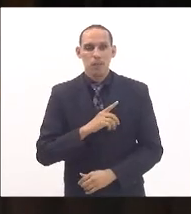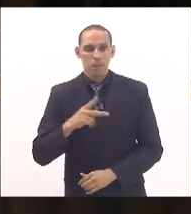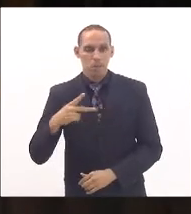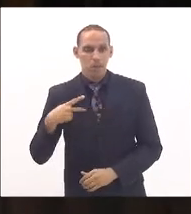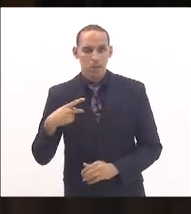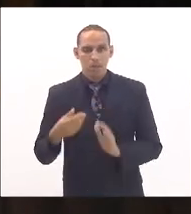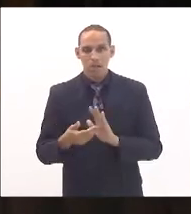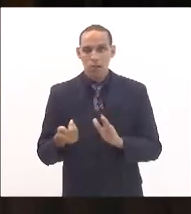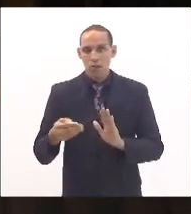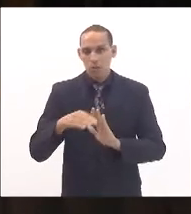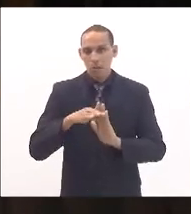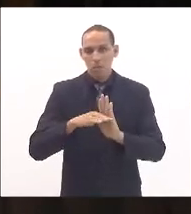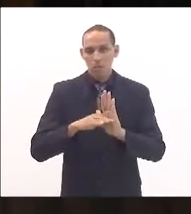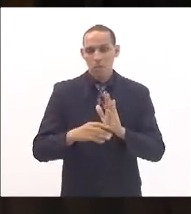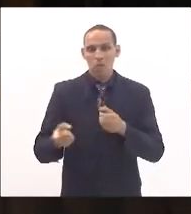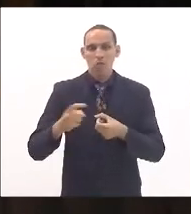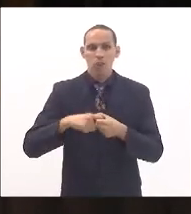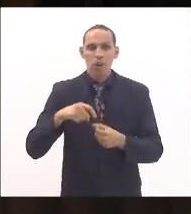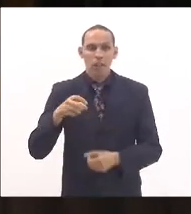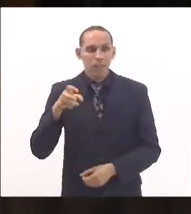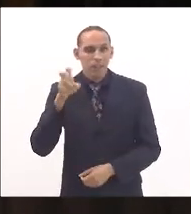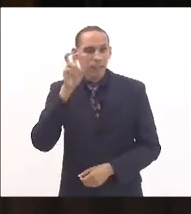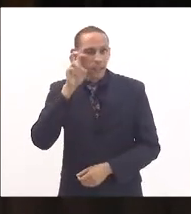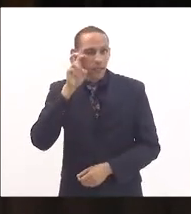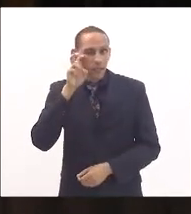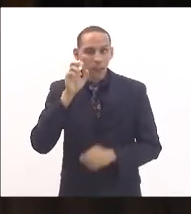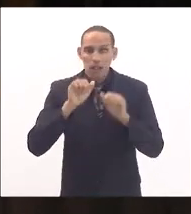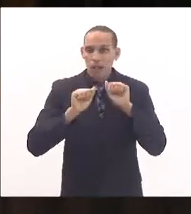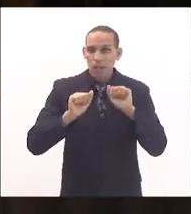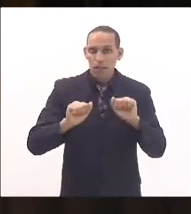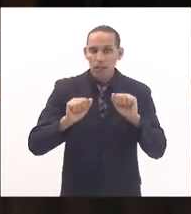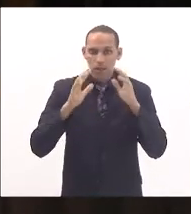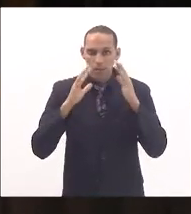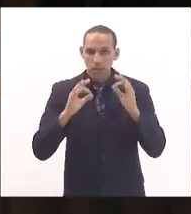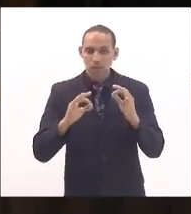de pauta, retorna na quinta-feira, atenção, assessoria.